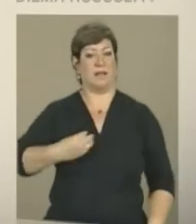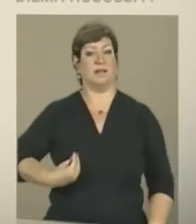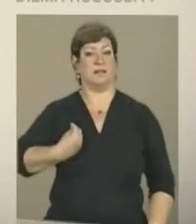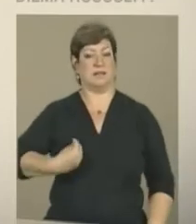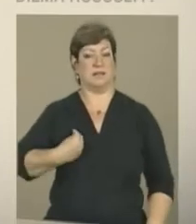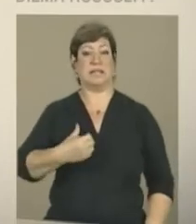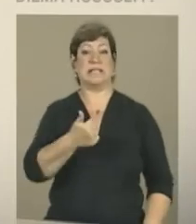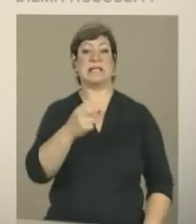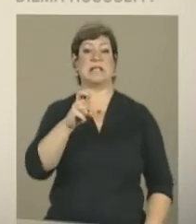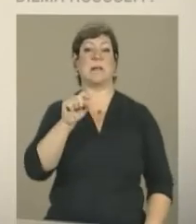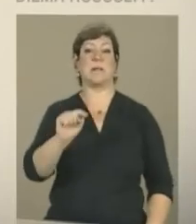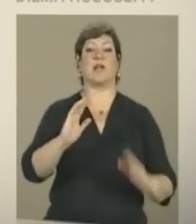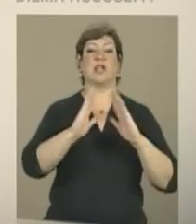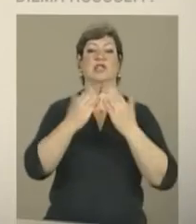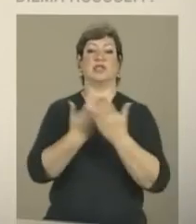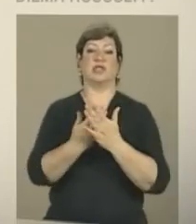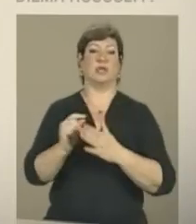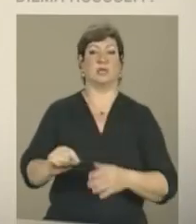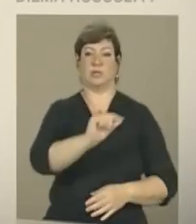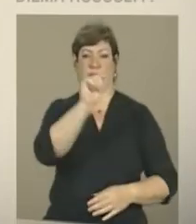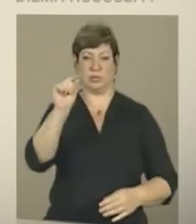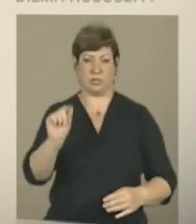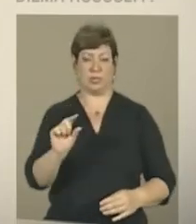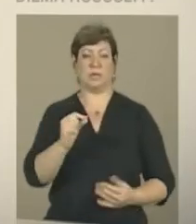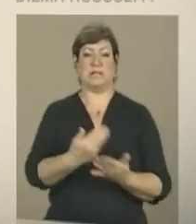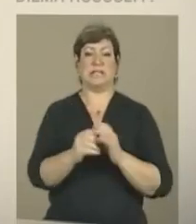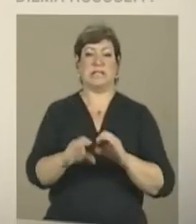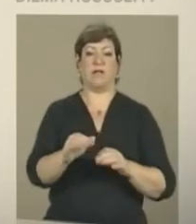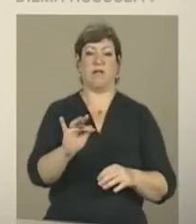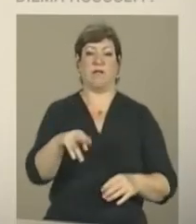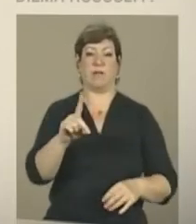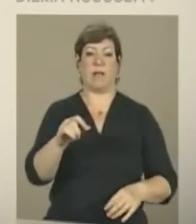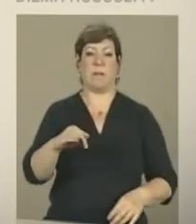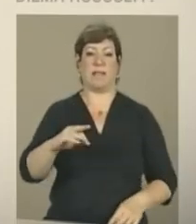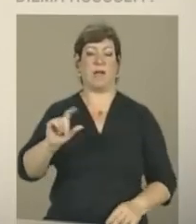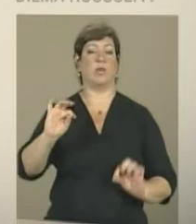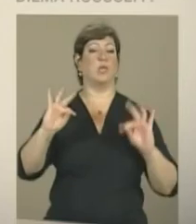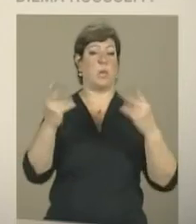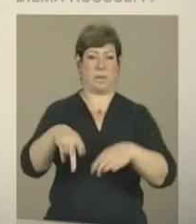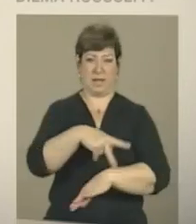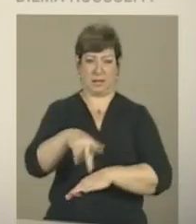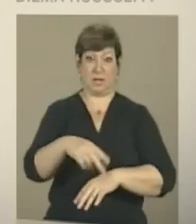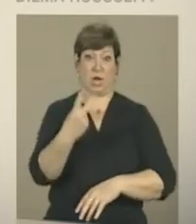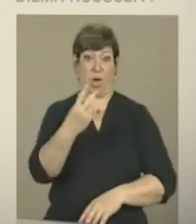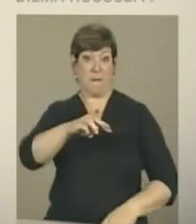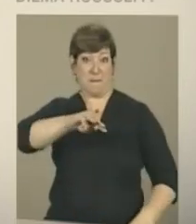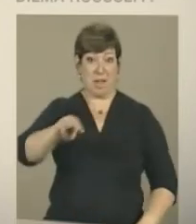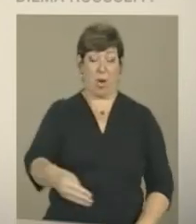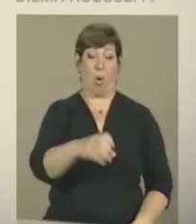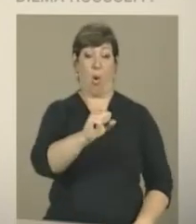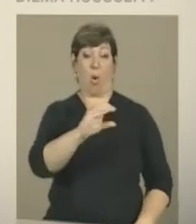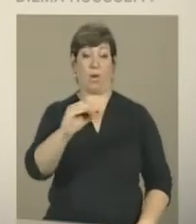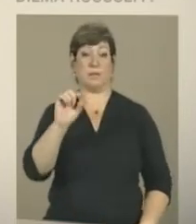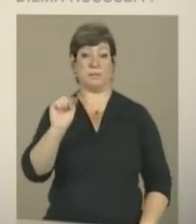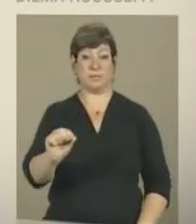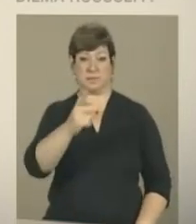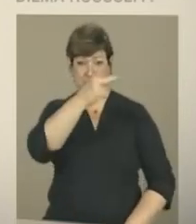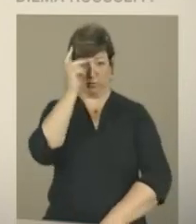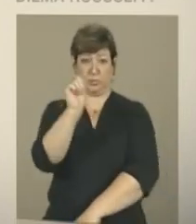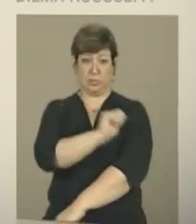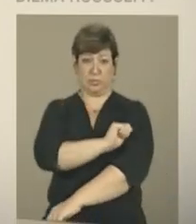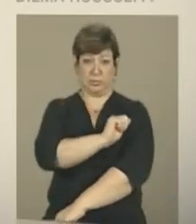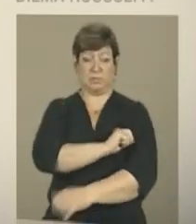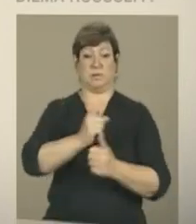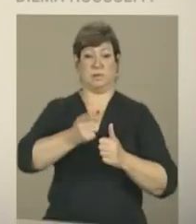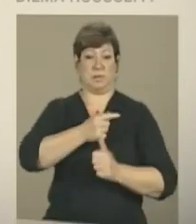em 15 mil escolas do ensino fundamental de todo o país 2800000 estudantes